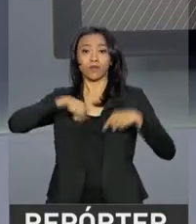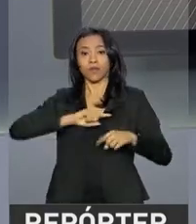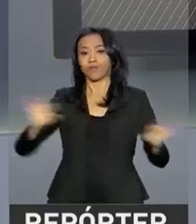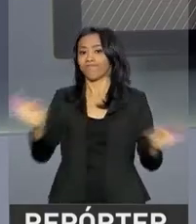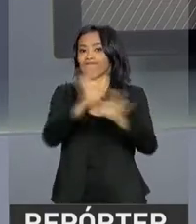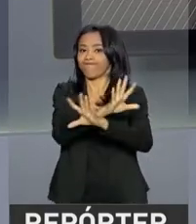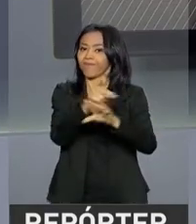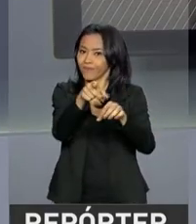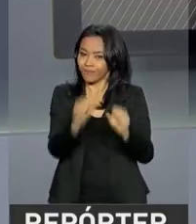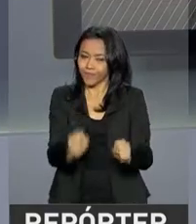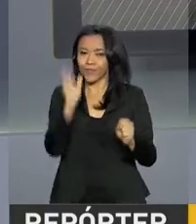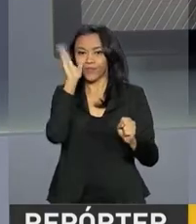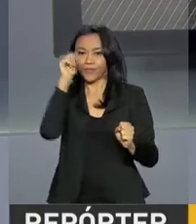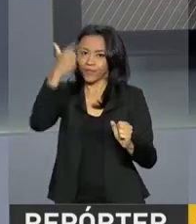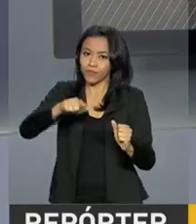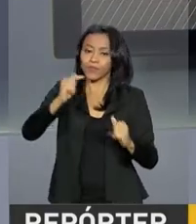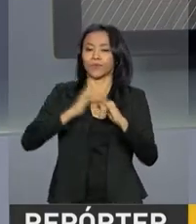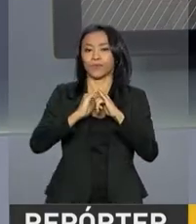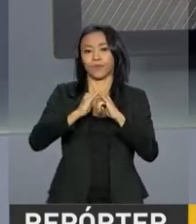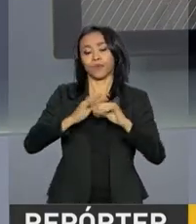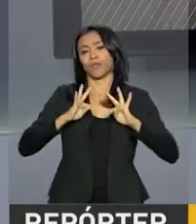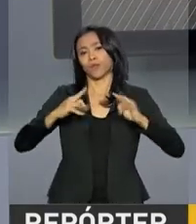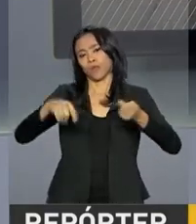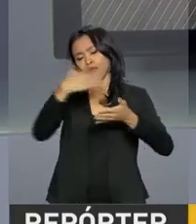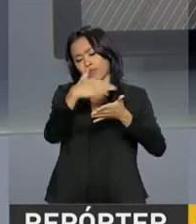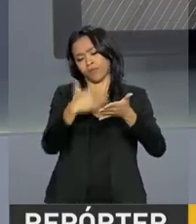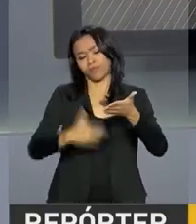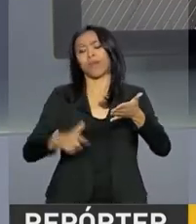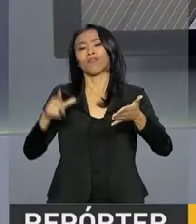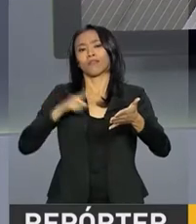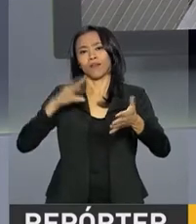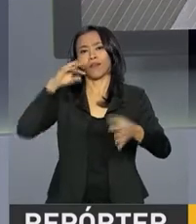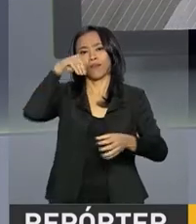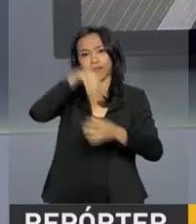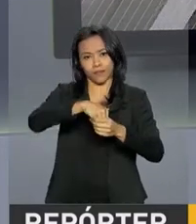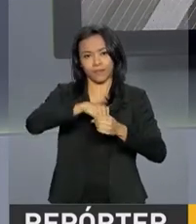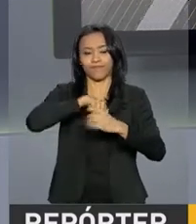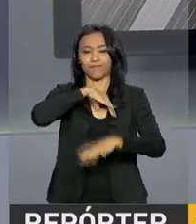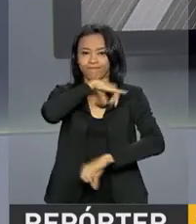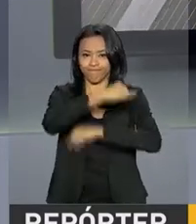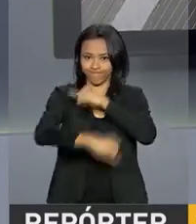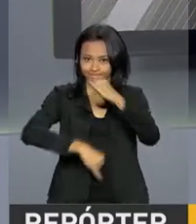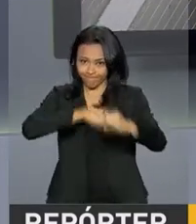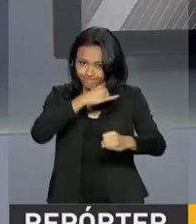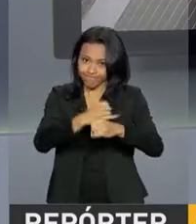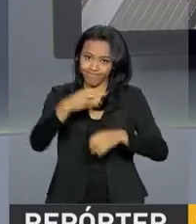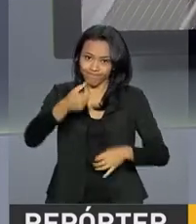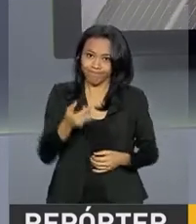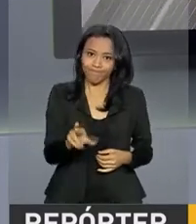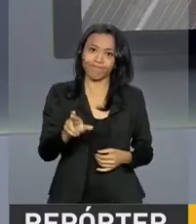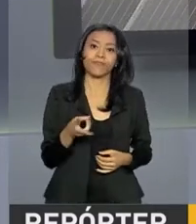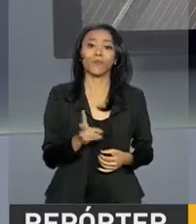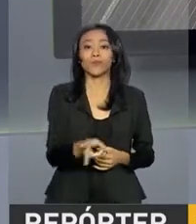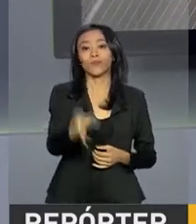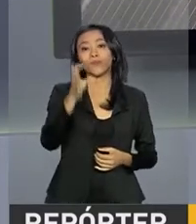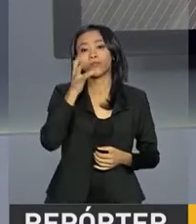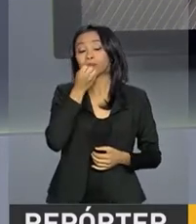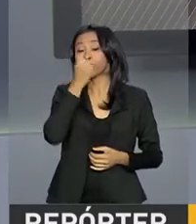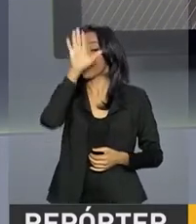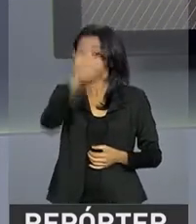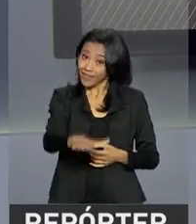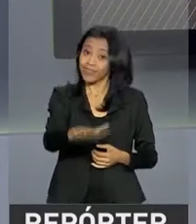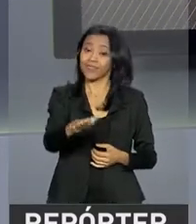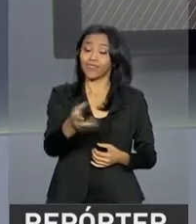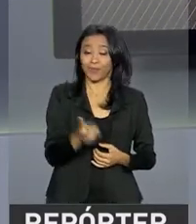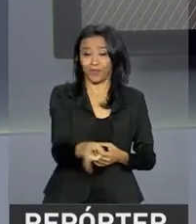você pode rever as reportagens no youtube e toda a nossa programação também está na página da nbr na internet uma boa tarde